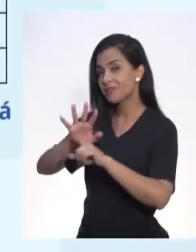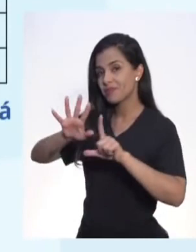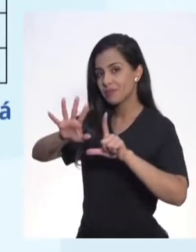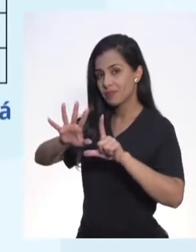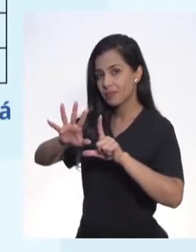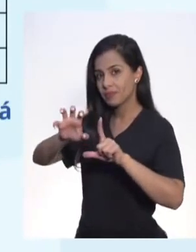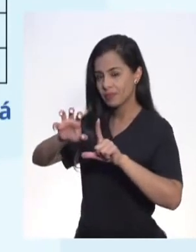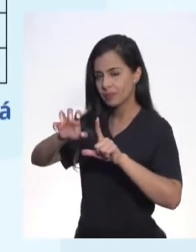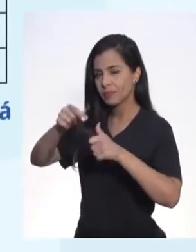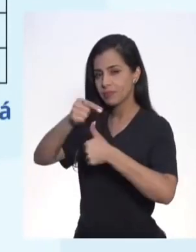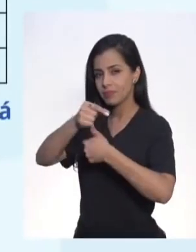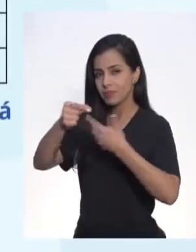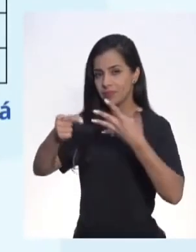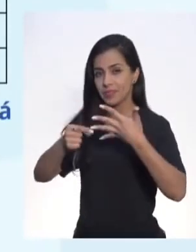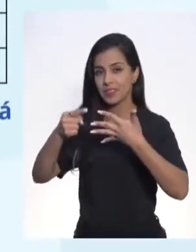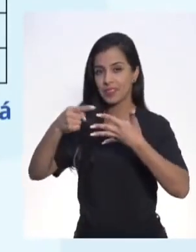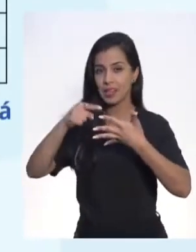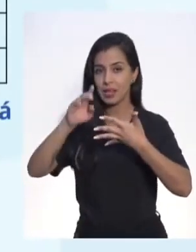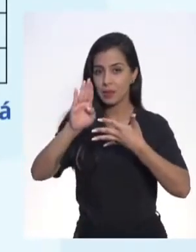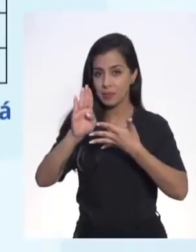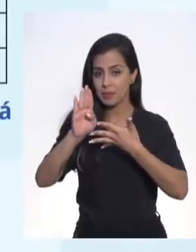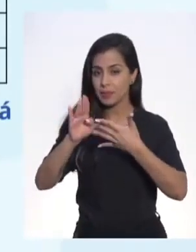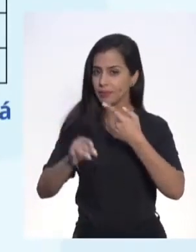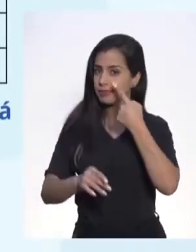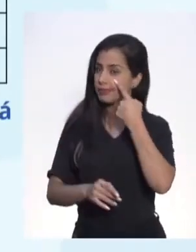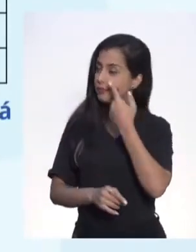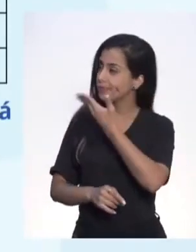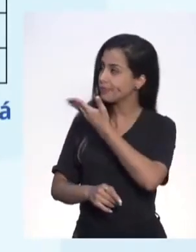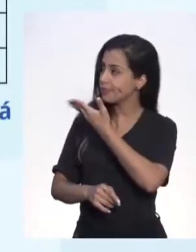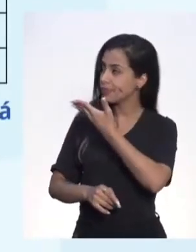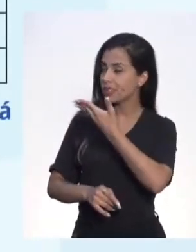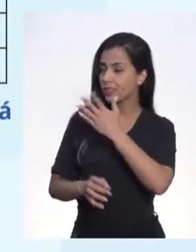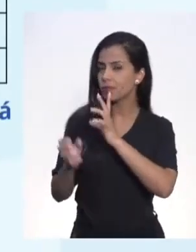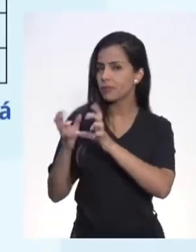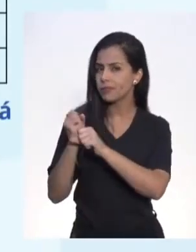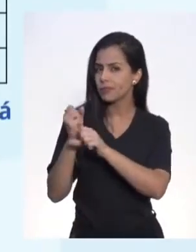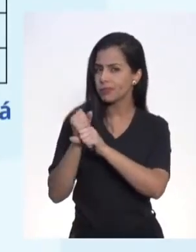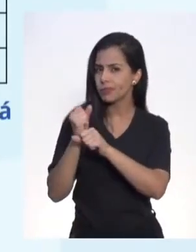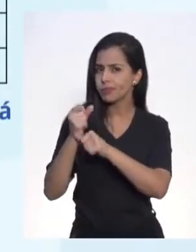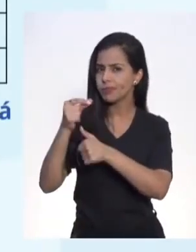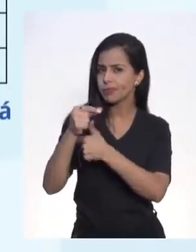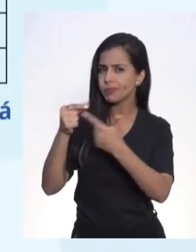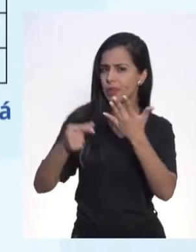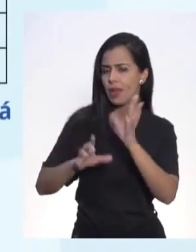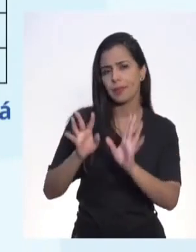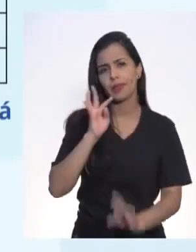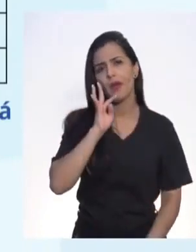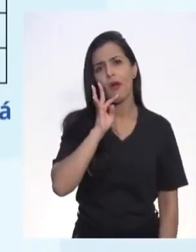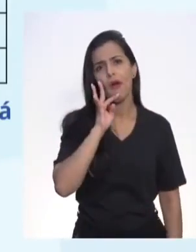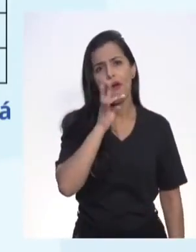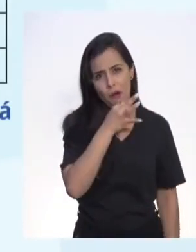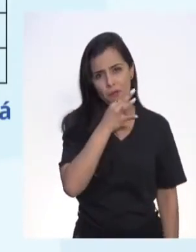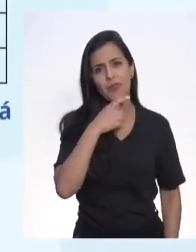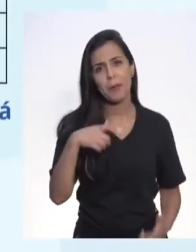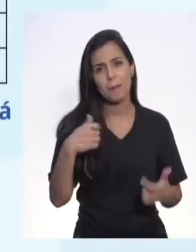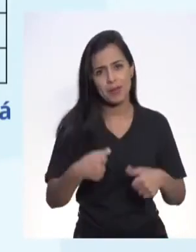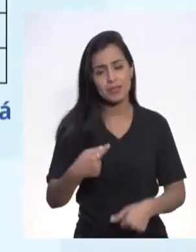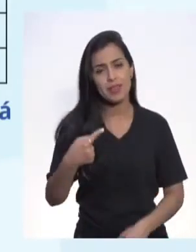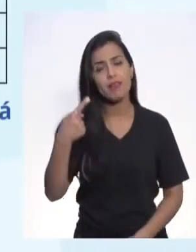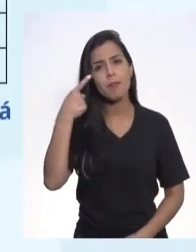a alternativa B. Observem que eu fiz o troco de cada um, mas era óbvio que eu tinha que pensar no